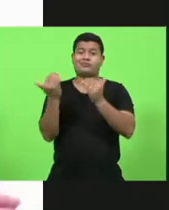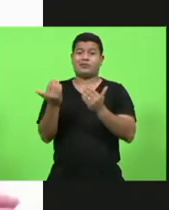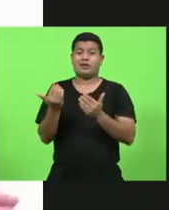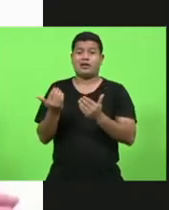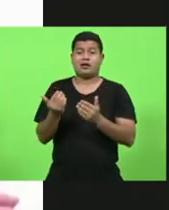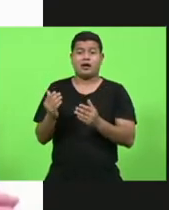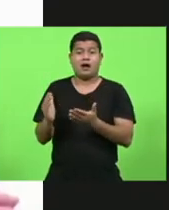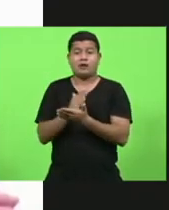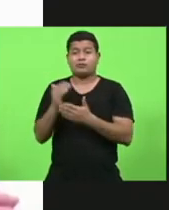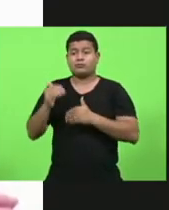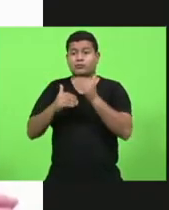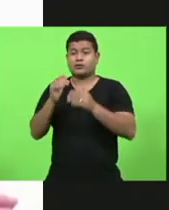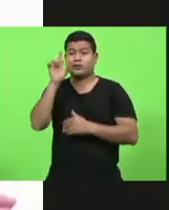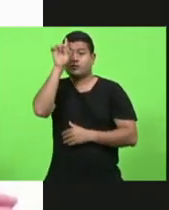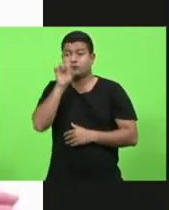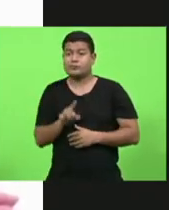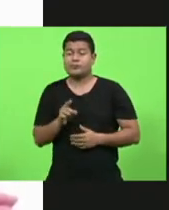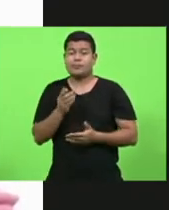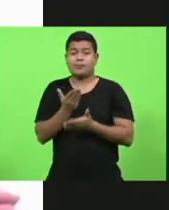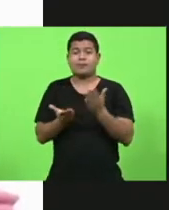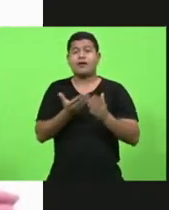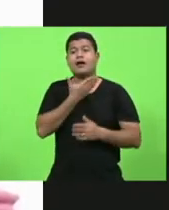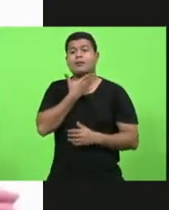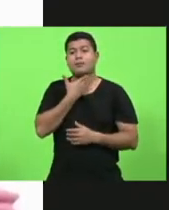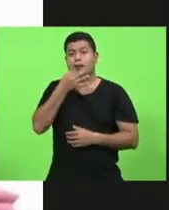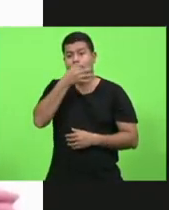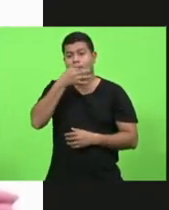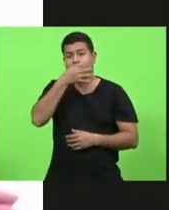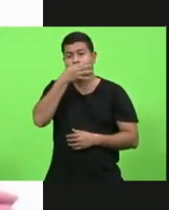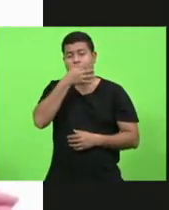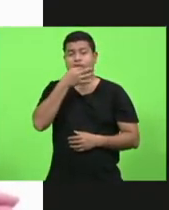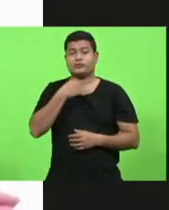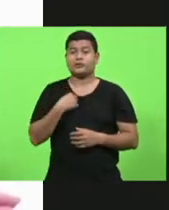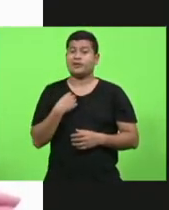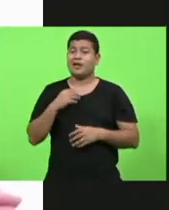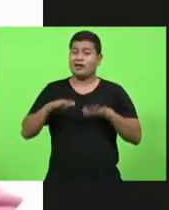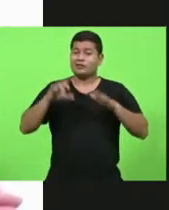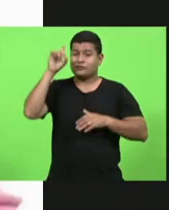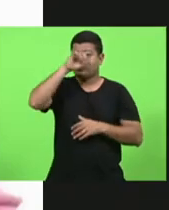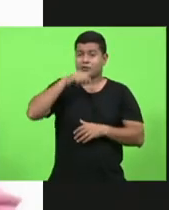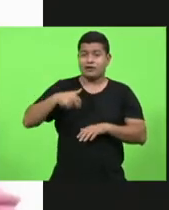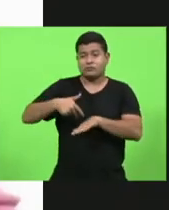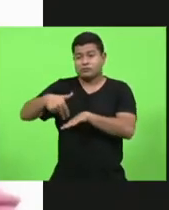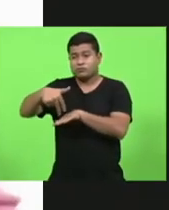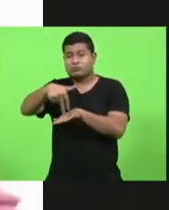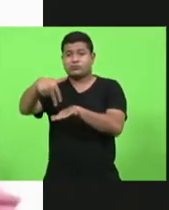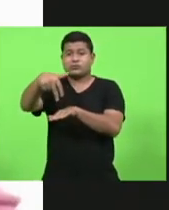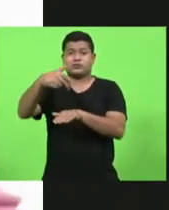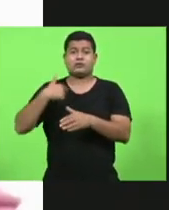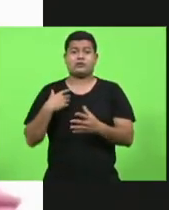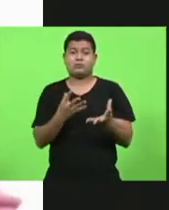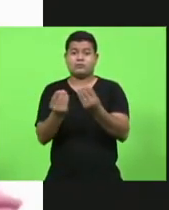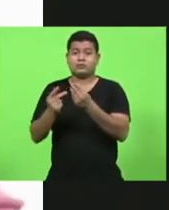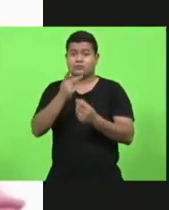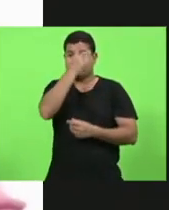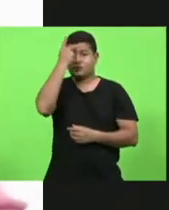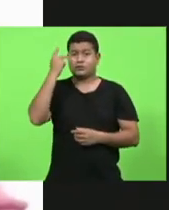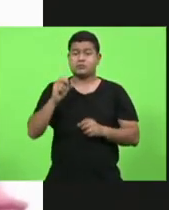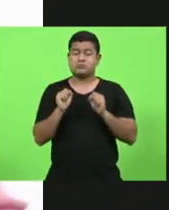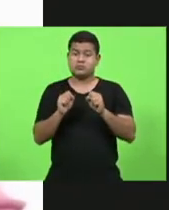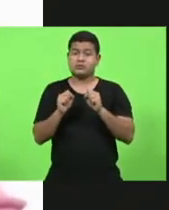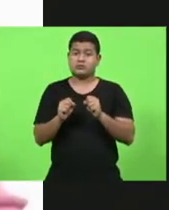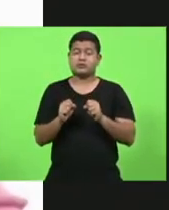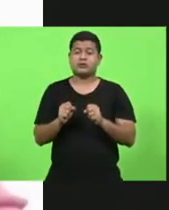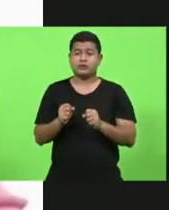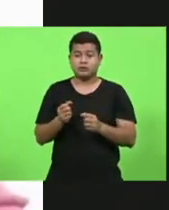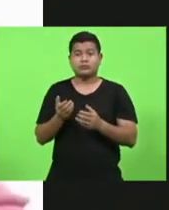depressão, perdas de fala e até, de certa modo, a dificuldade de caminhar de muitas pessoas que hoje poderiam estar frequentando esse